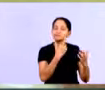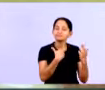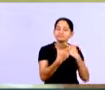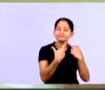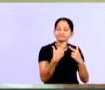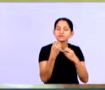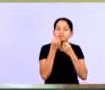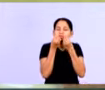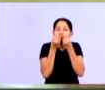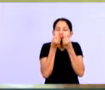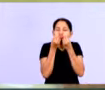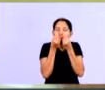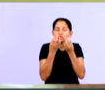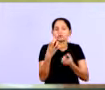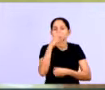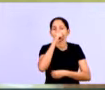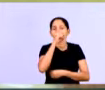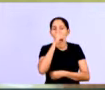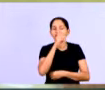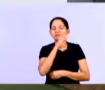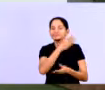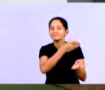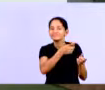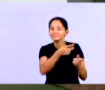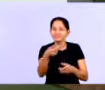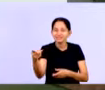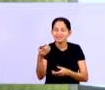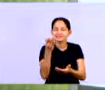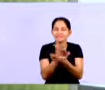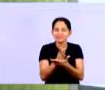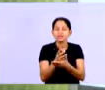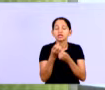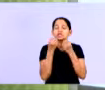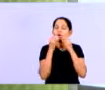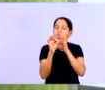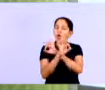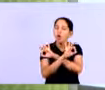um excelente final de semana. Pessoal,